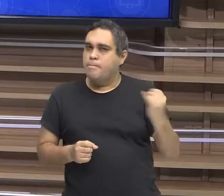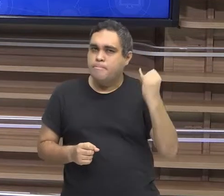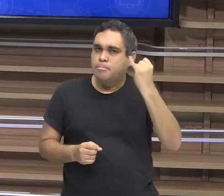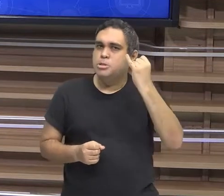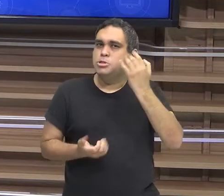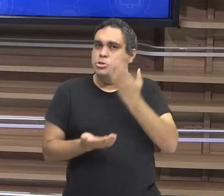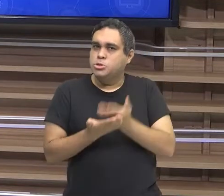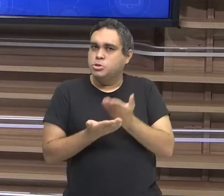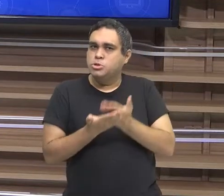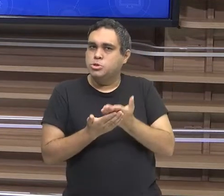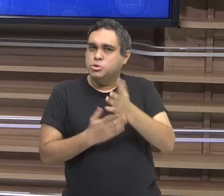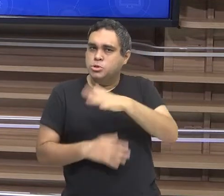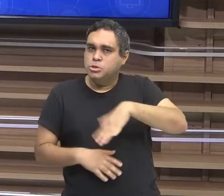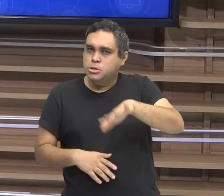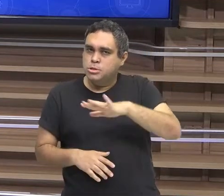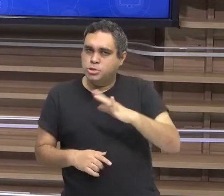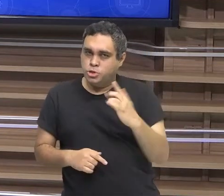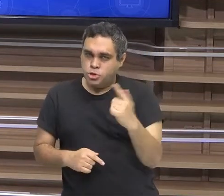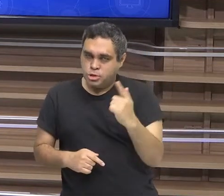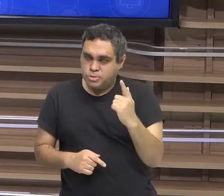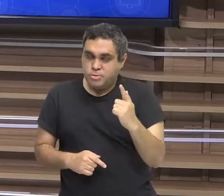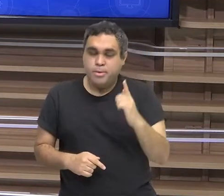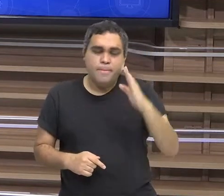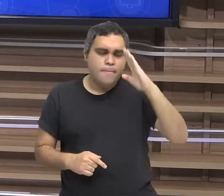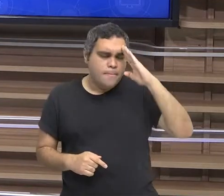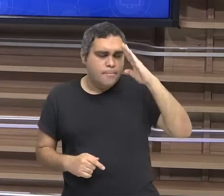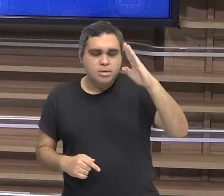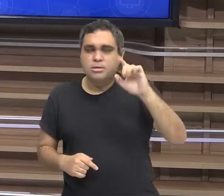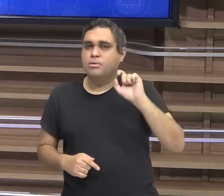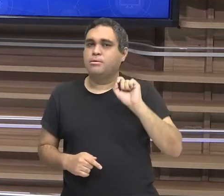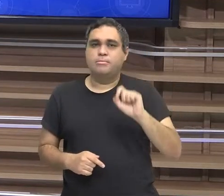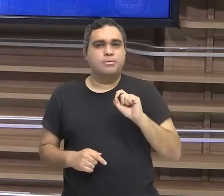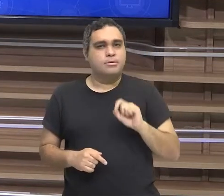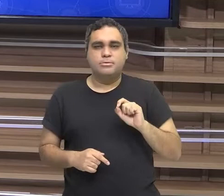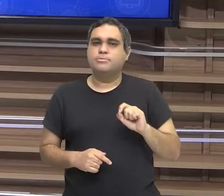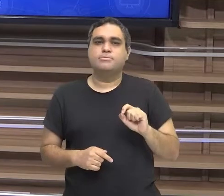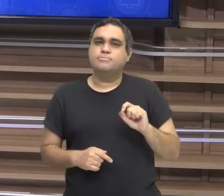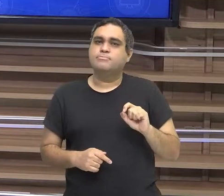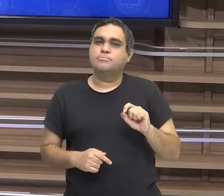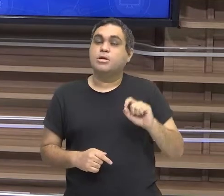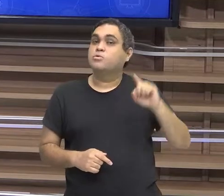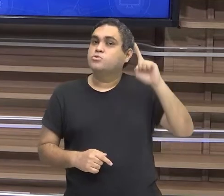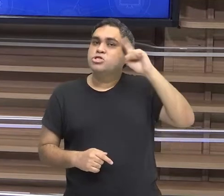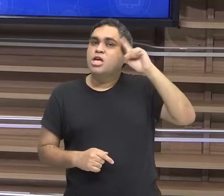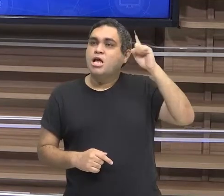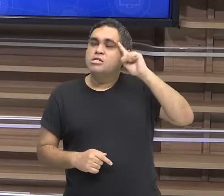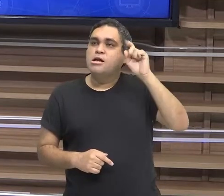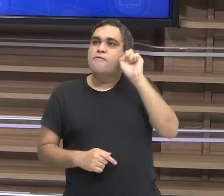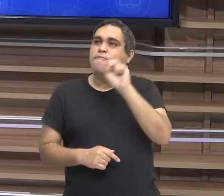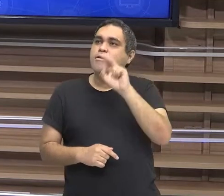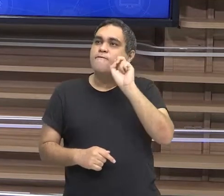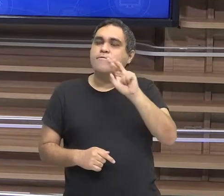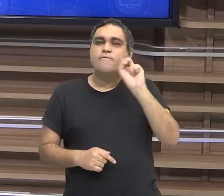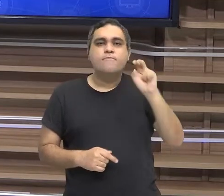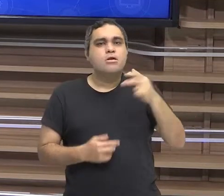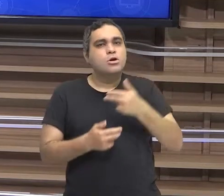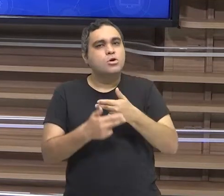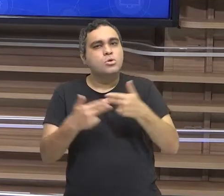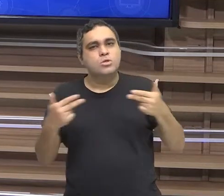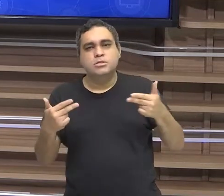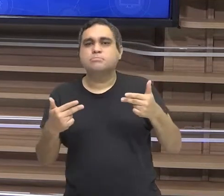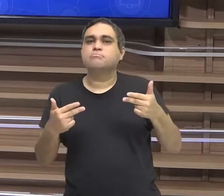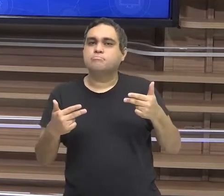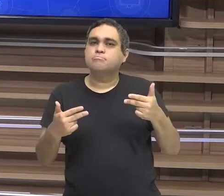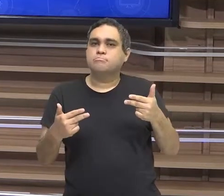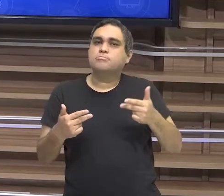da geografia, principalmente quando está relacionado, ao nosso dia a dia, ao nosso cotidiano, coisas que a gente